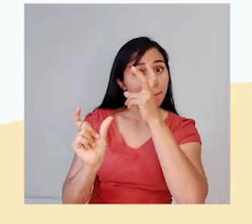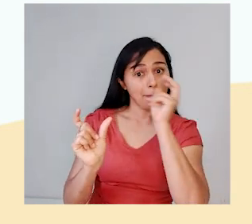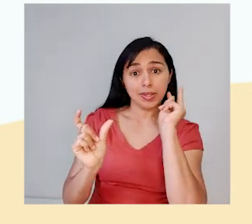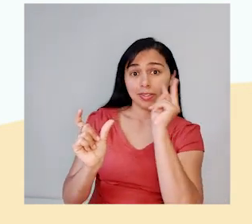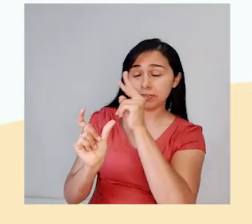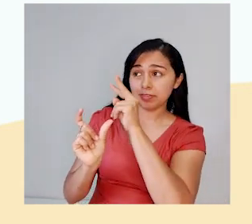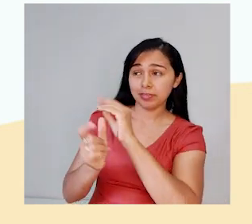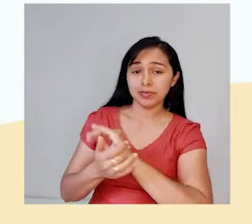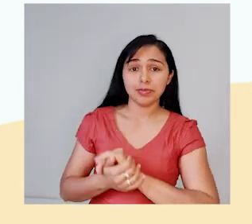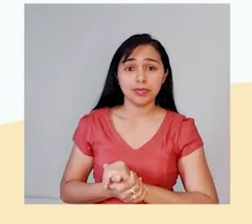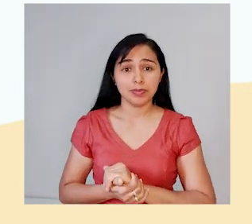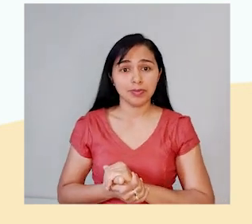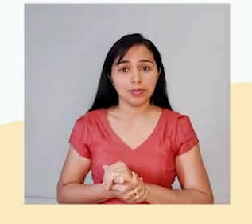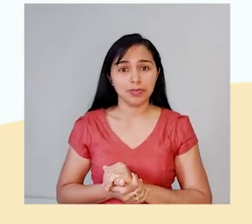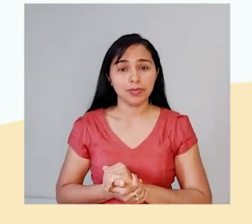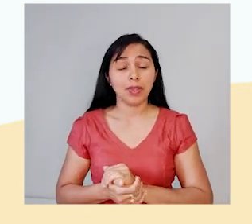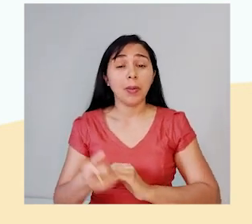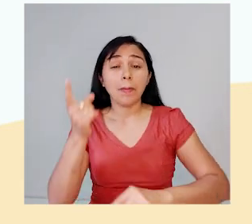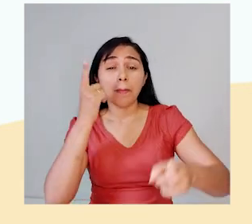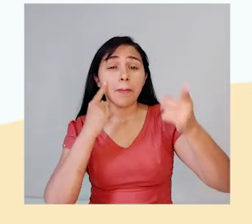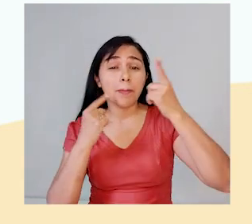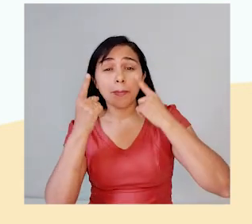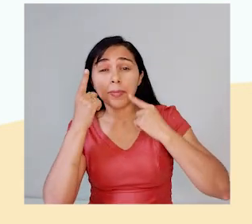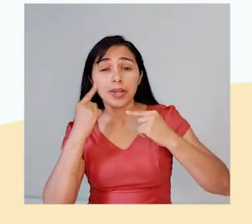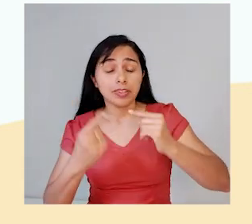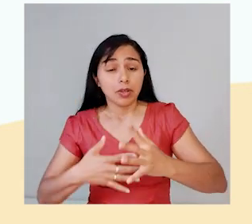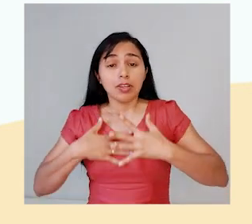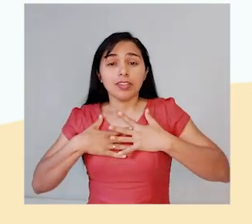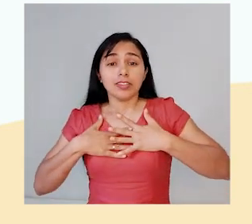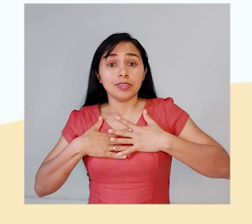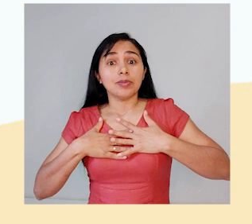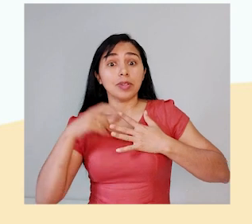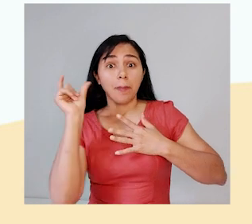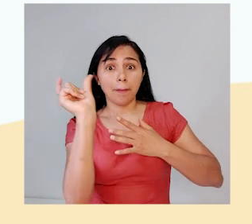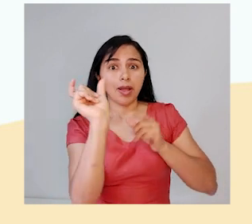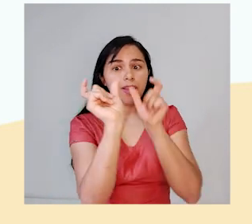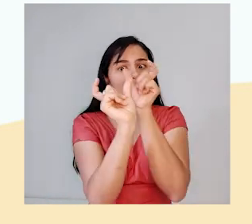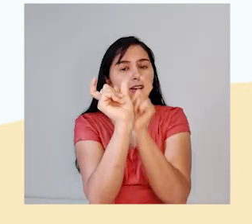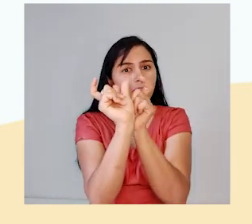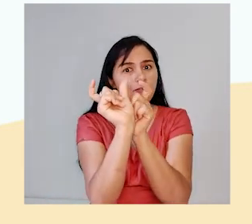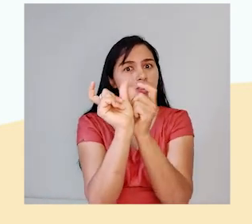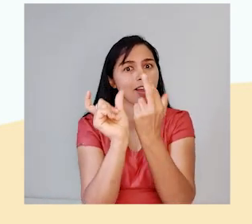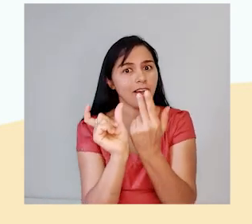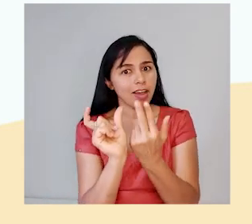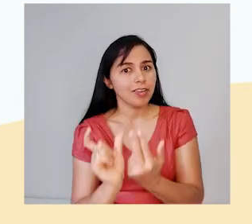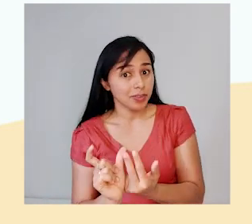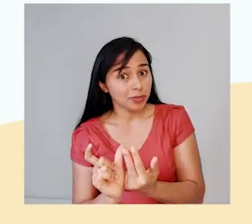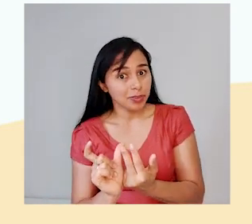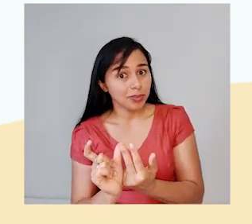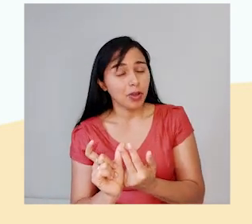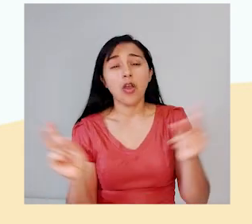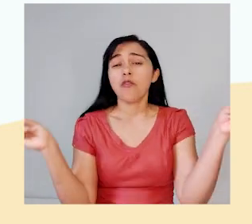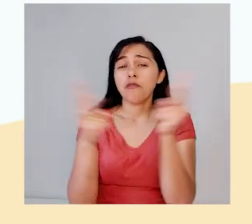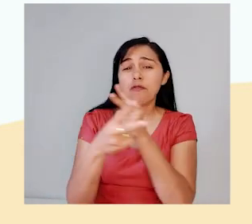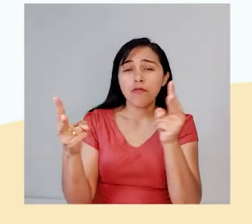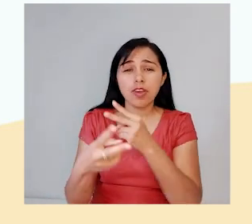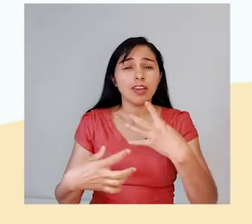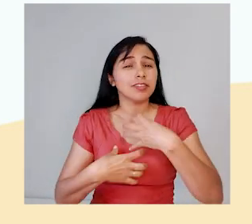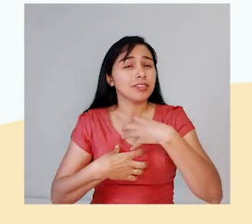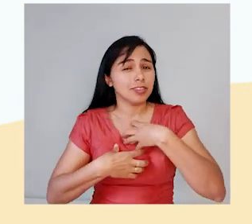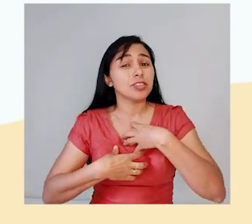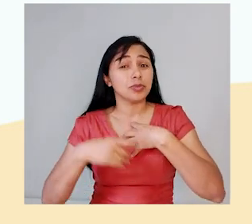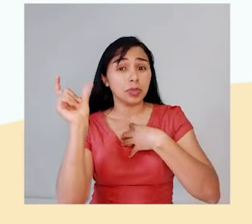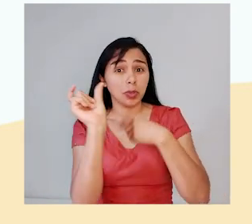espanto, bruma, espuma, vento, pressentimento, chama e drama,